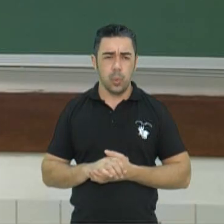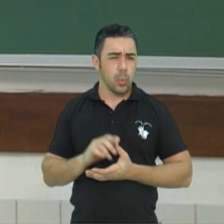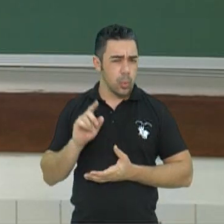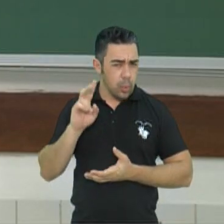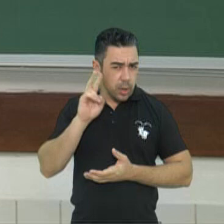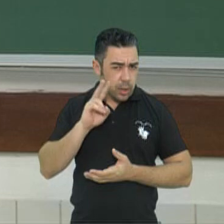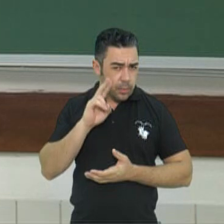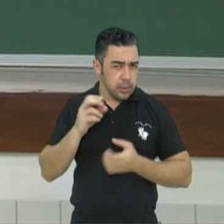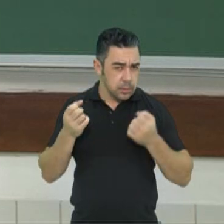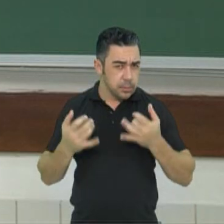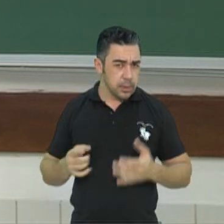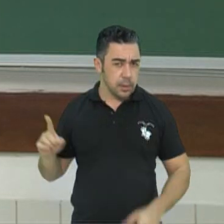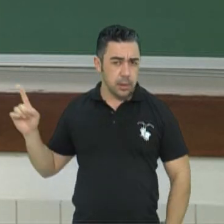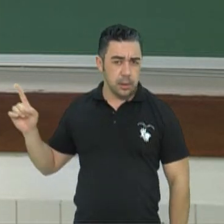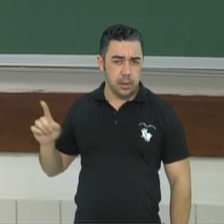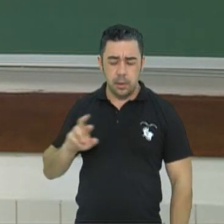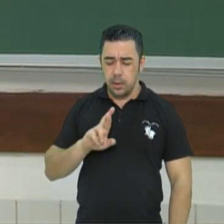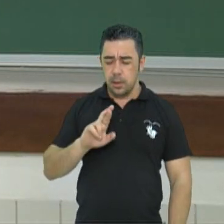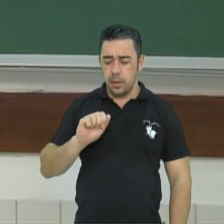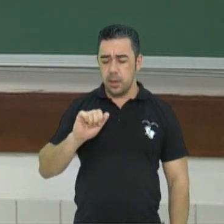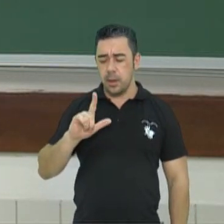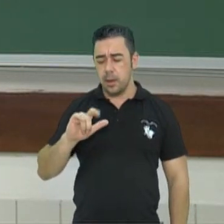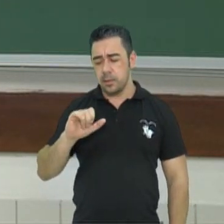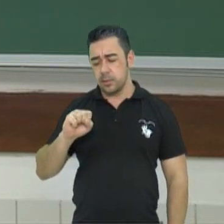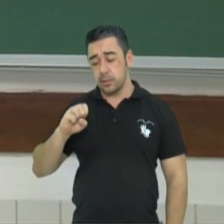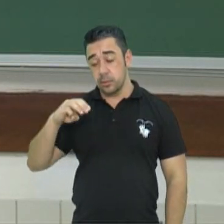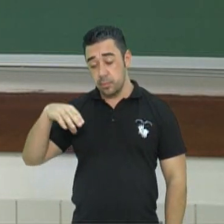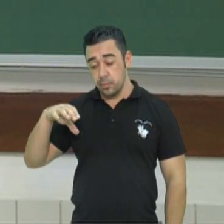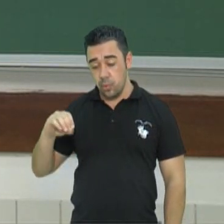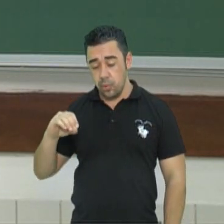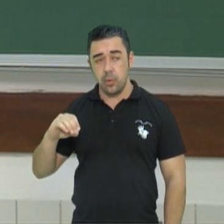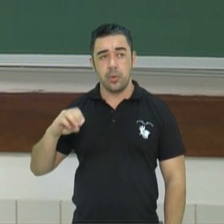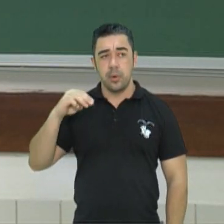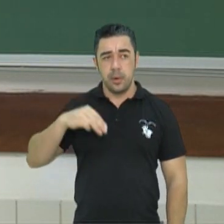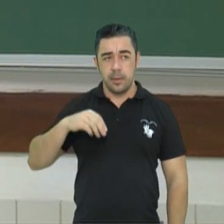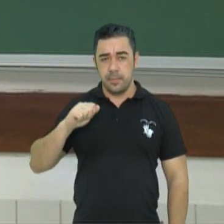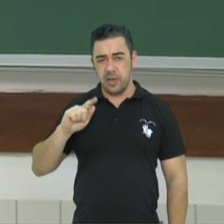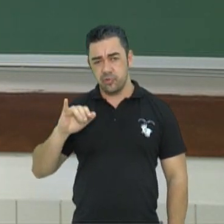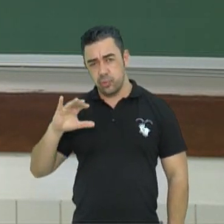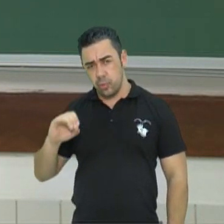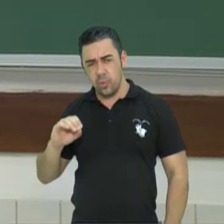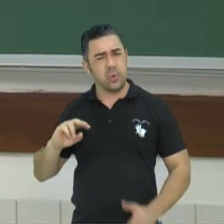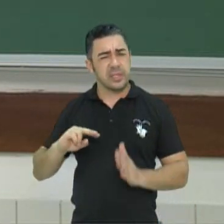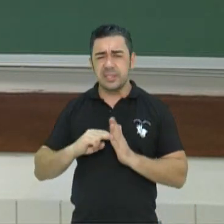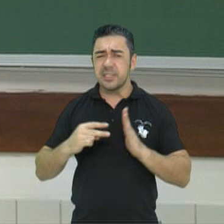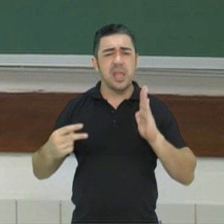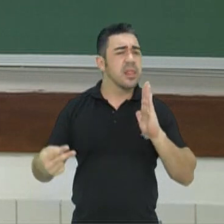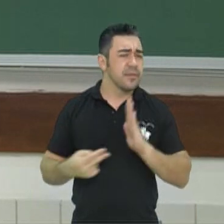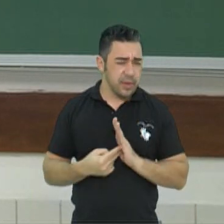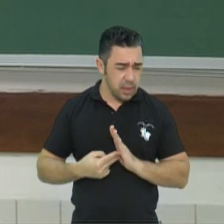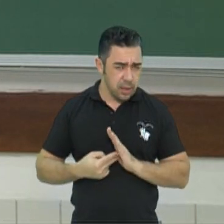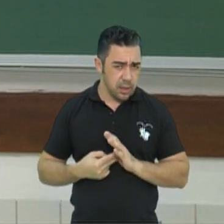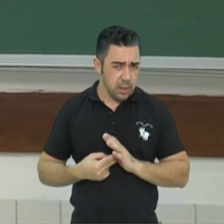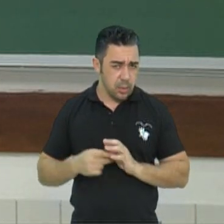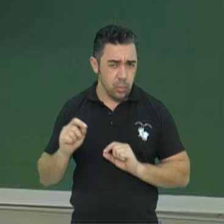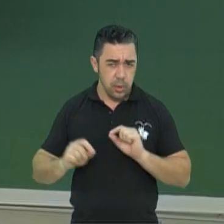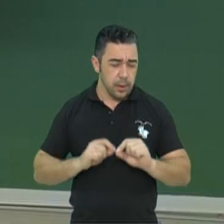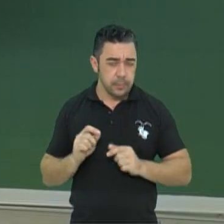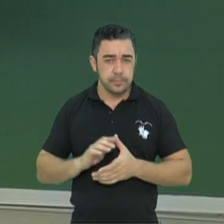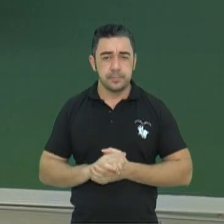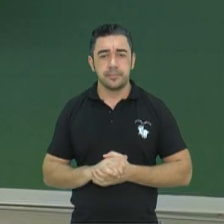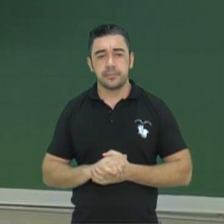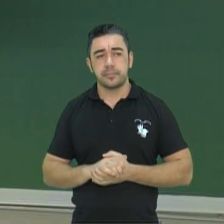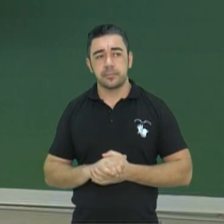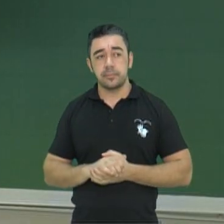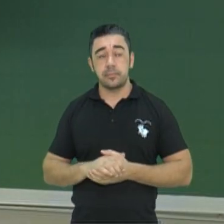Lembra que eu falei desse termo? Realismo mágico, que a gente já ia conversar sobre isso? Então, o que vem a ser um realismo mágico?